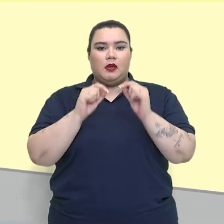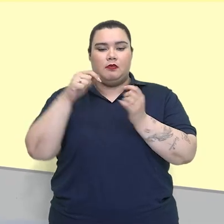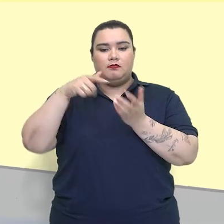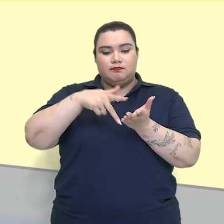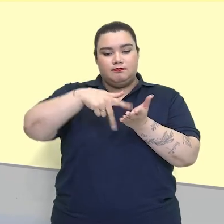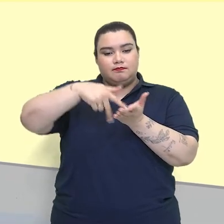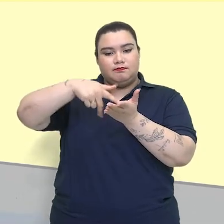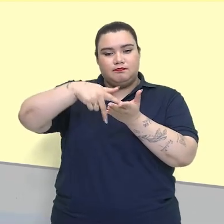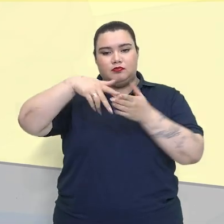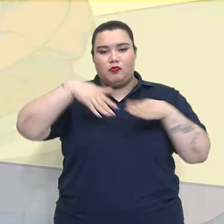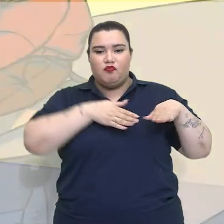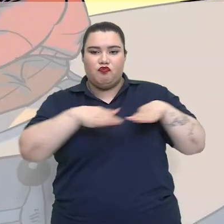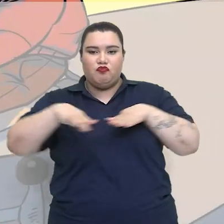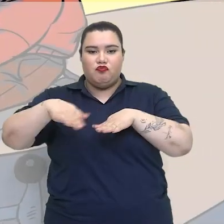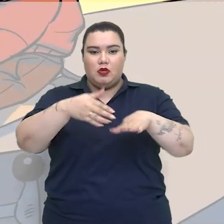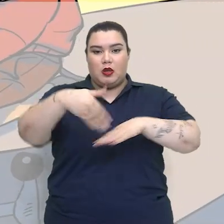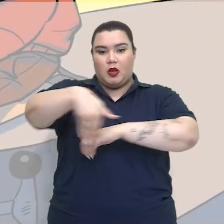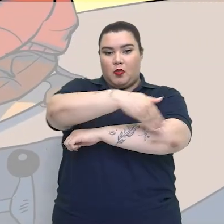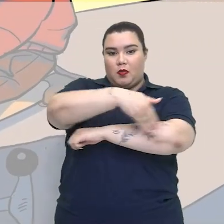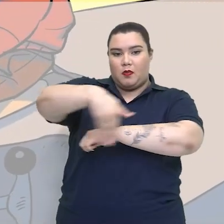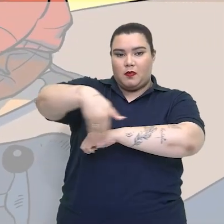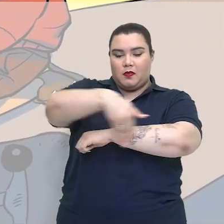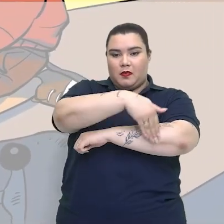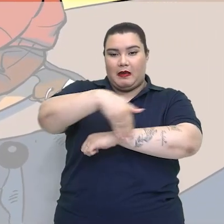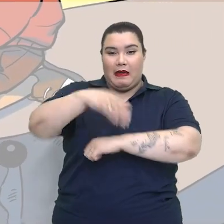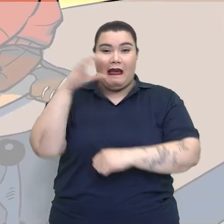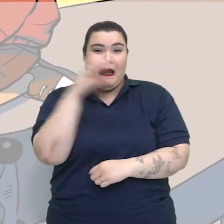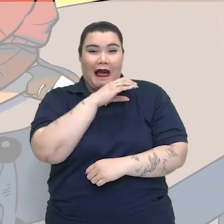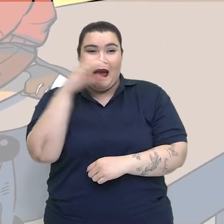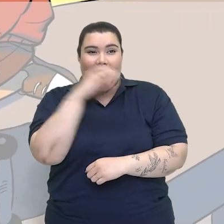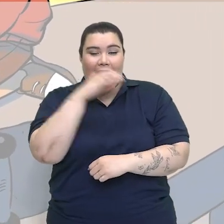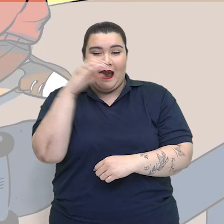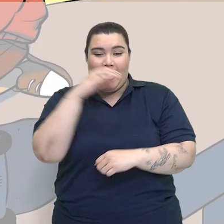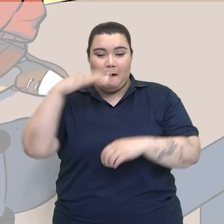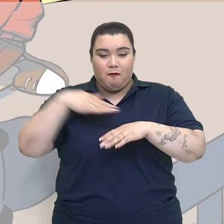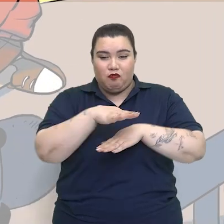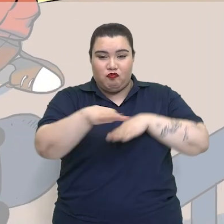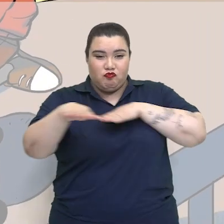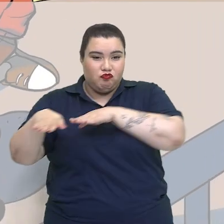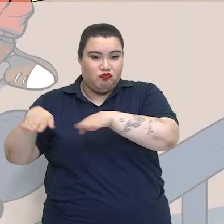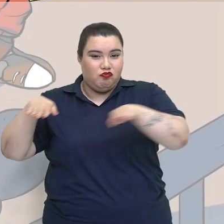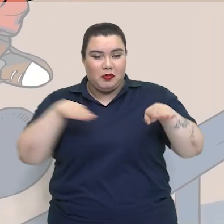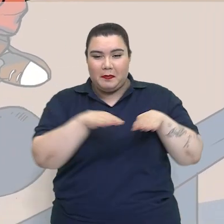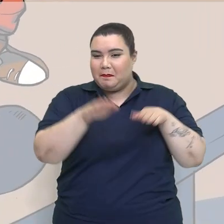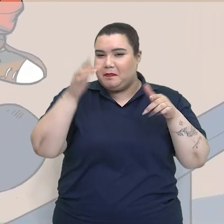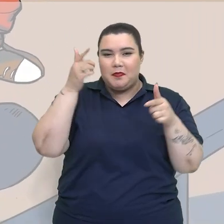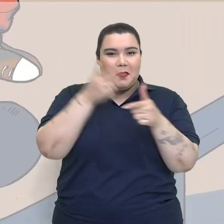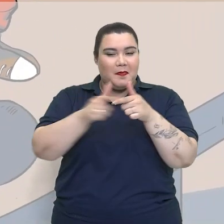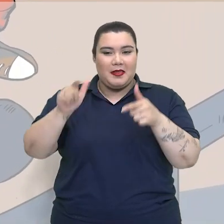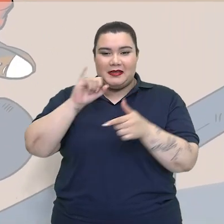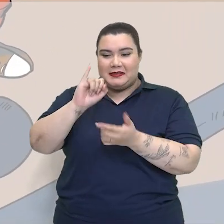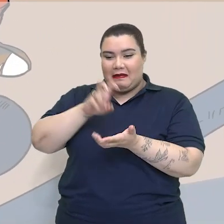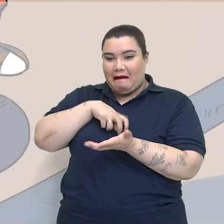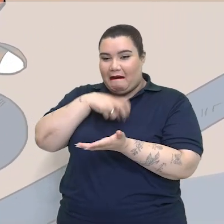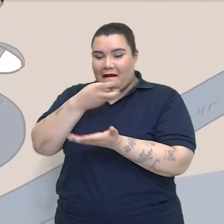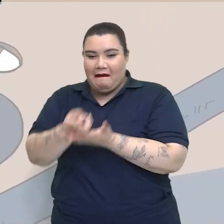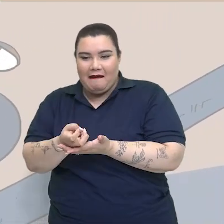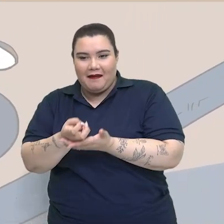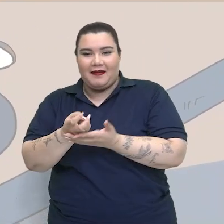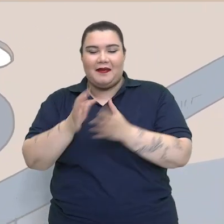pelas calçadas da rua. Vão cegos de velocidade, mesmo que quebrem o nariz, que